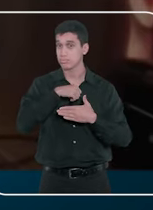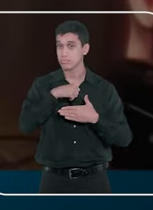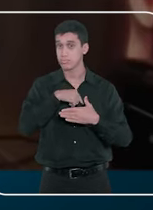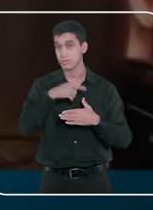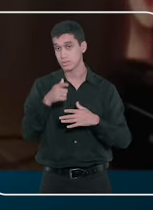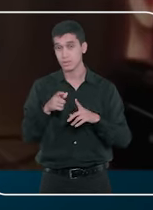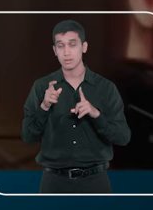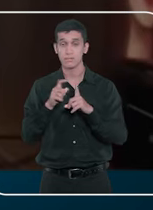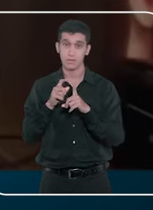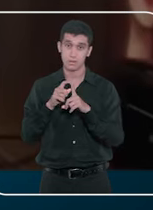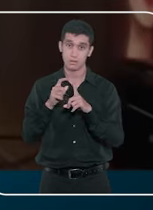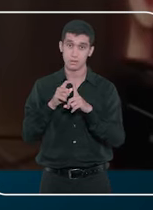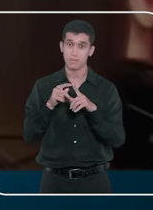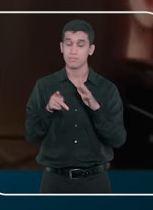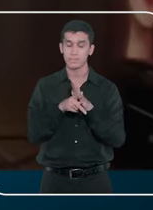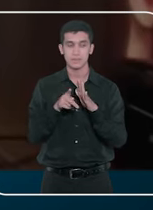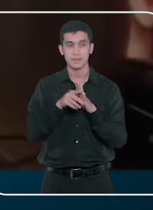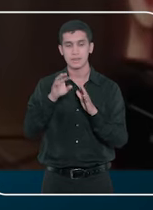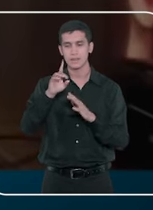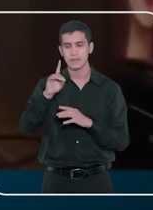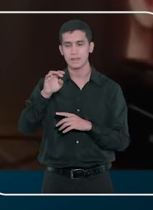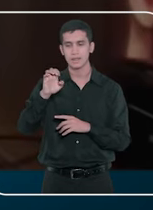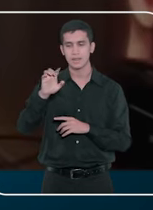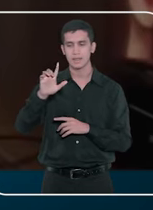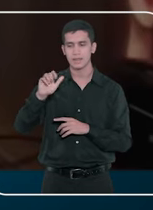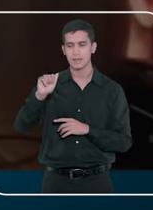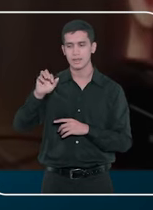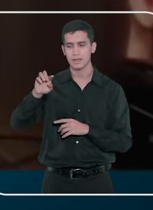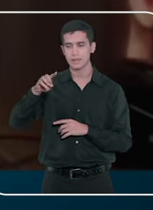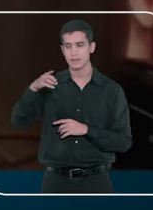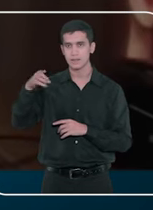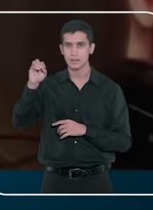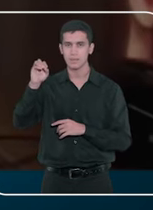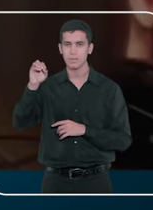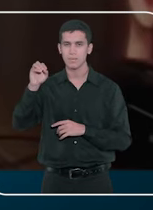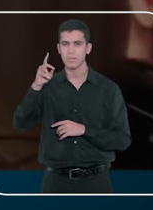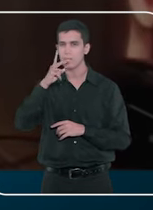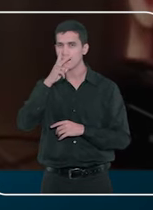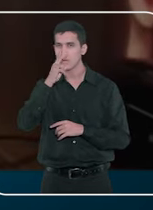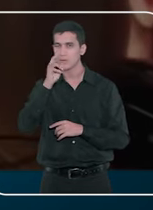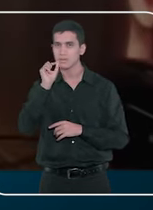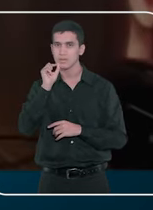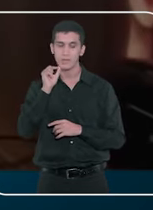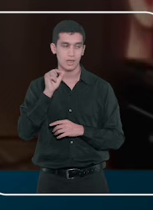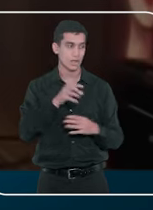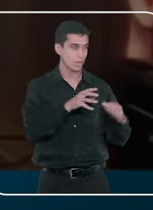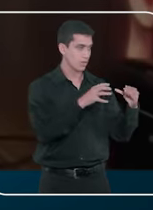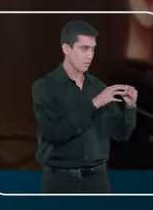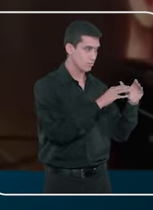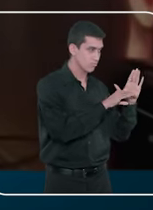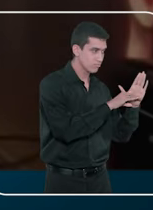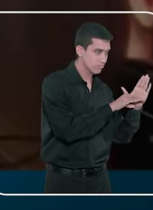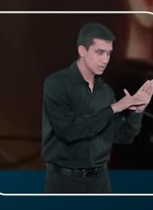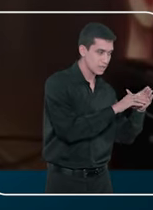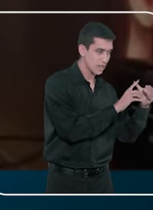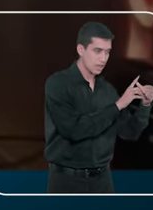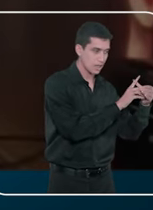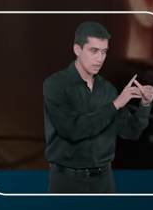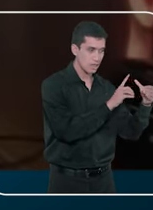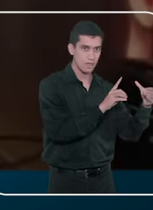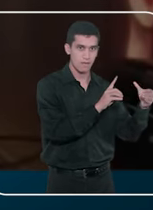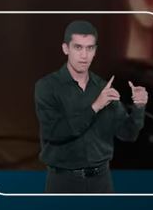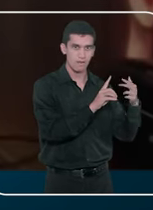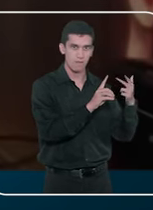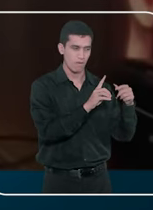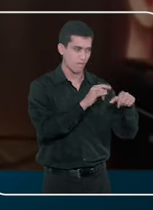expressão, da ideia da traição, que sobretudo foi de algum tempo ou